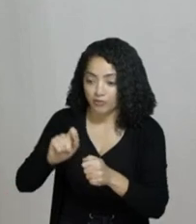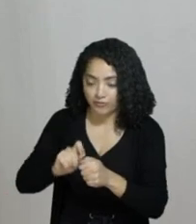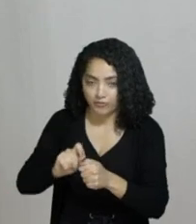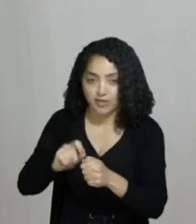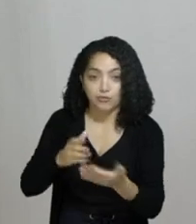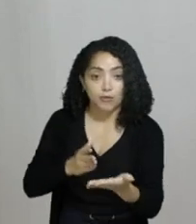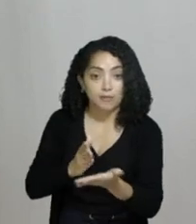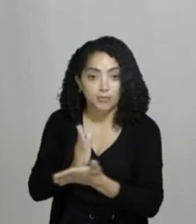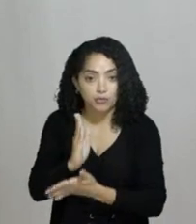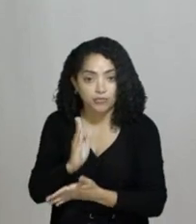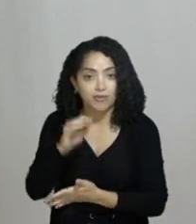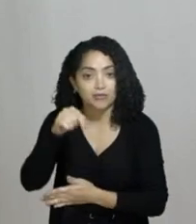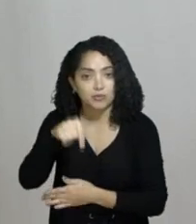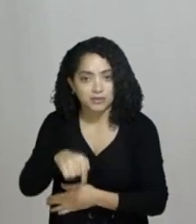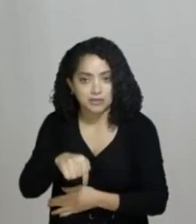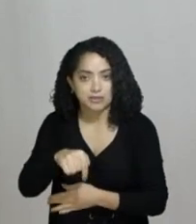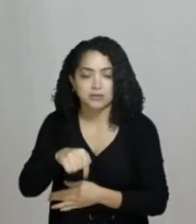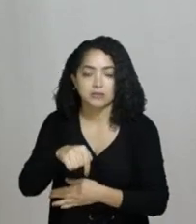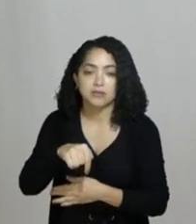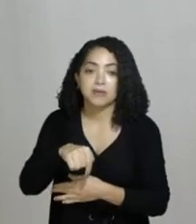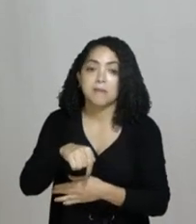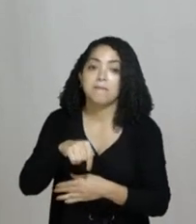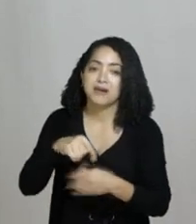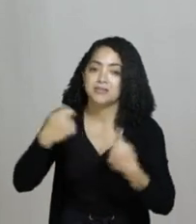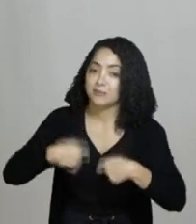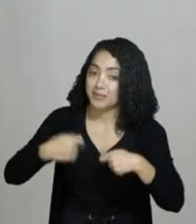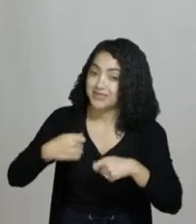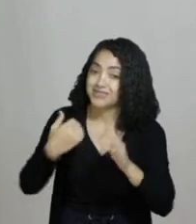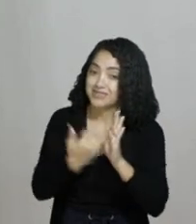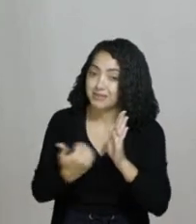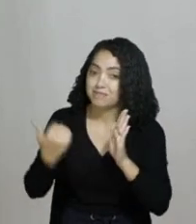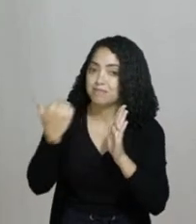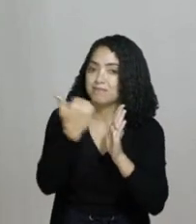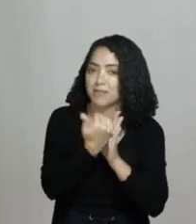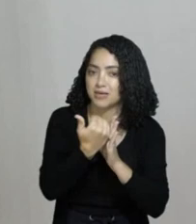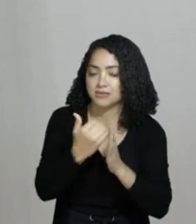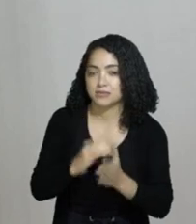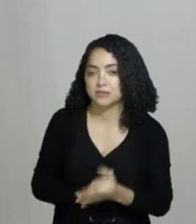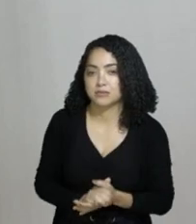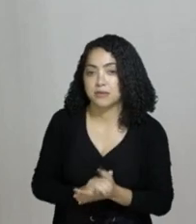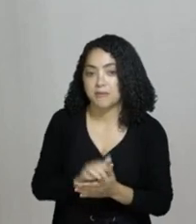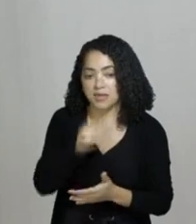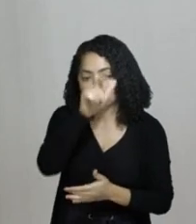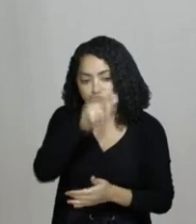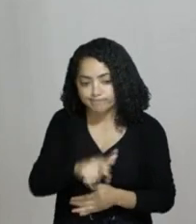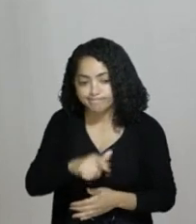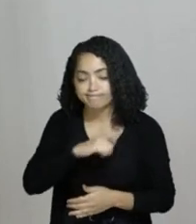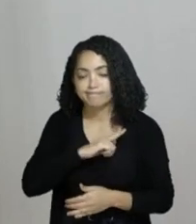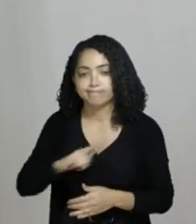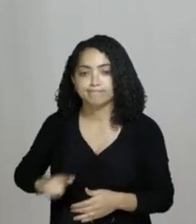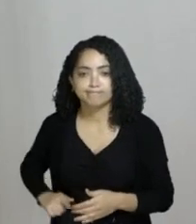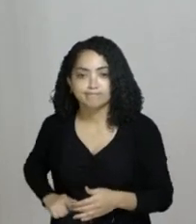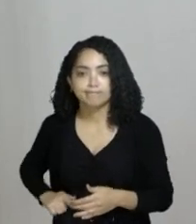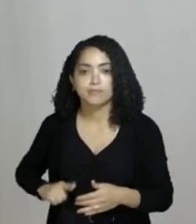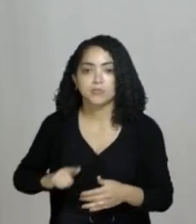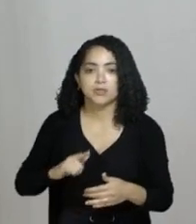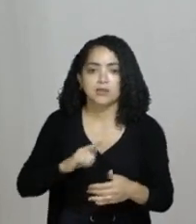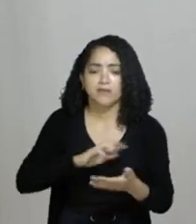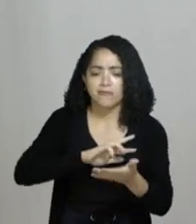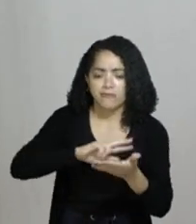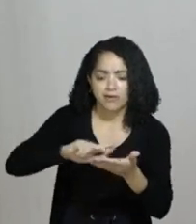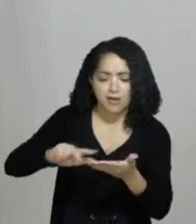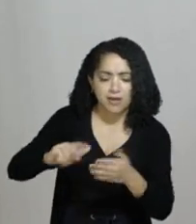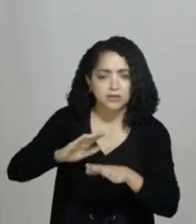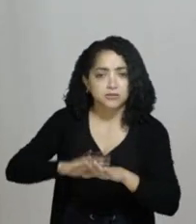casa um empréstimo não vai ser o suficiente mas o governador Jorginho vai ficar marcado além de tantas outras ações como